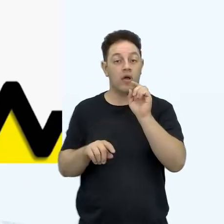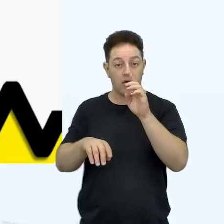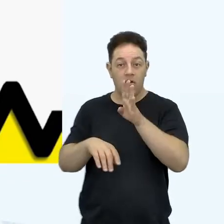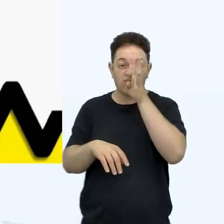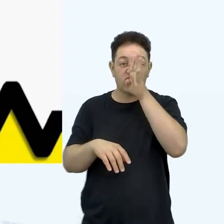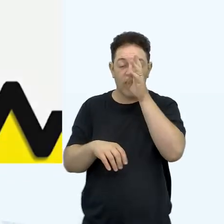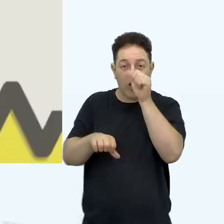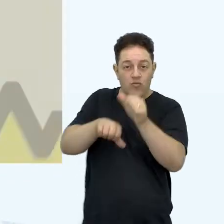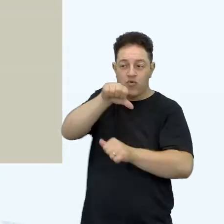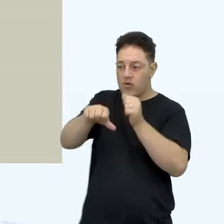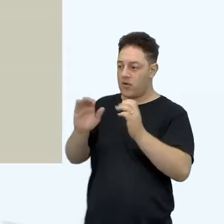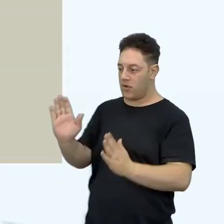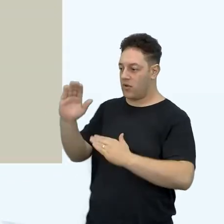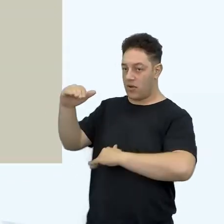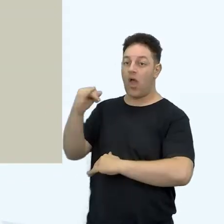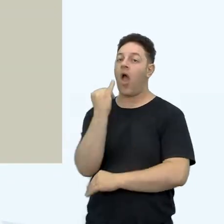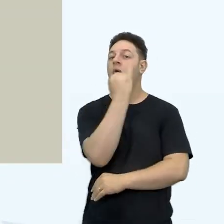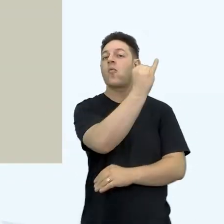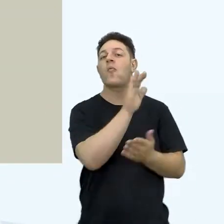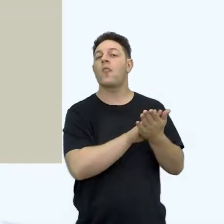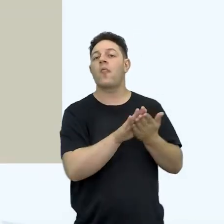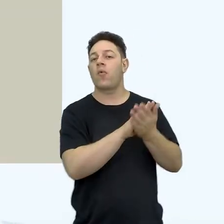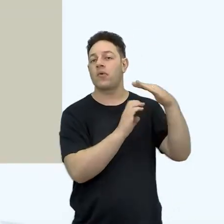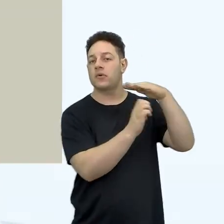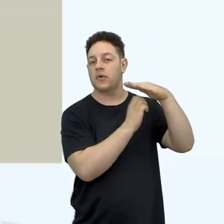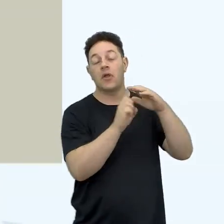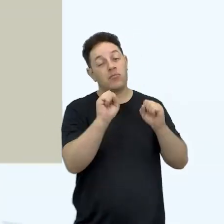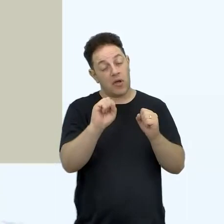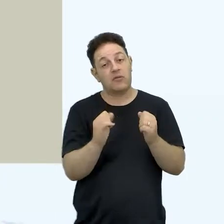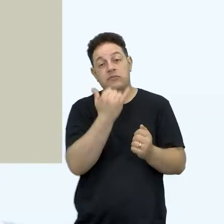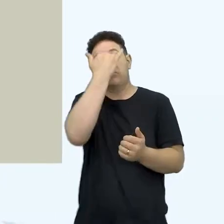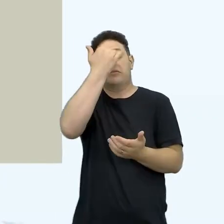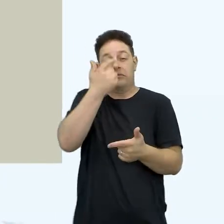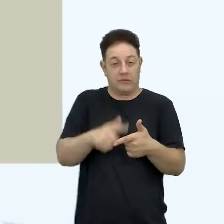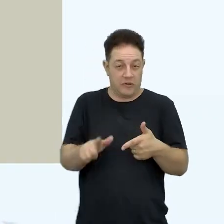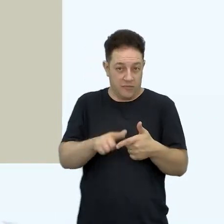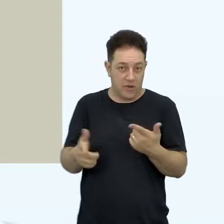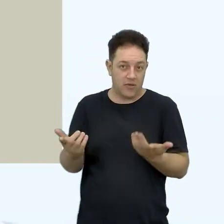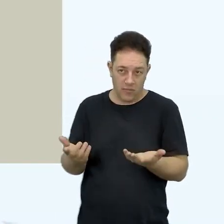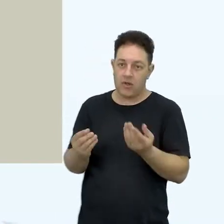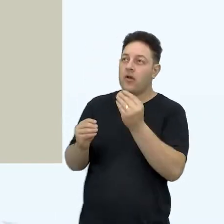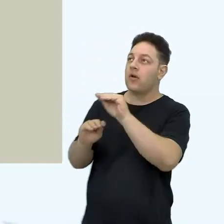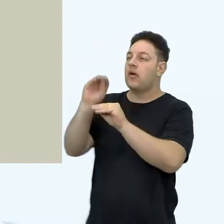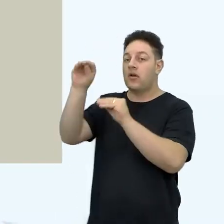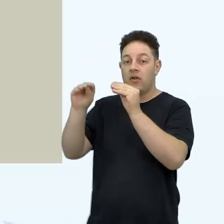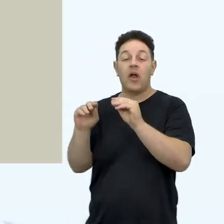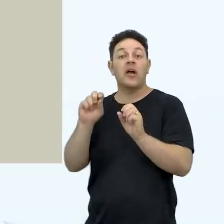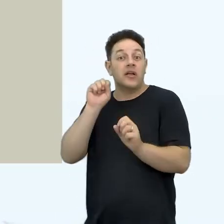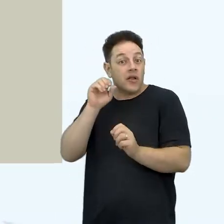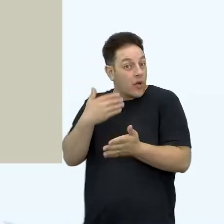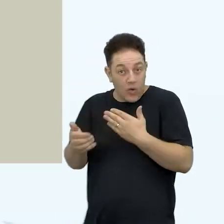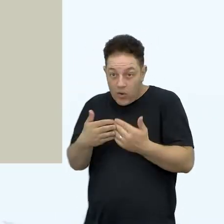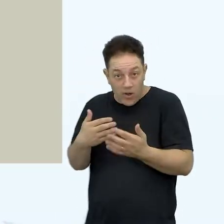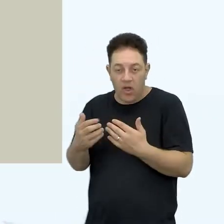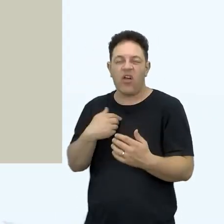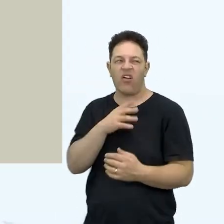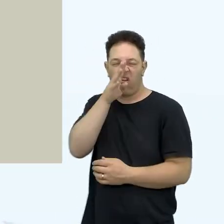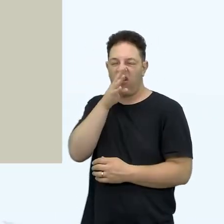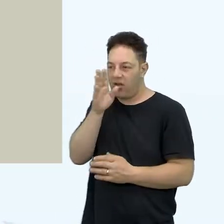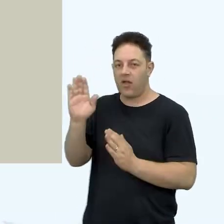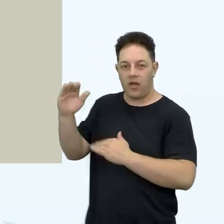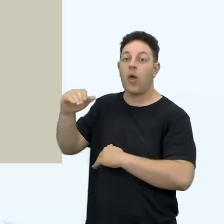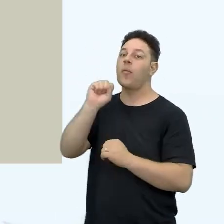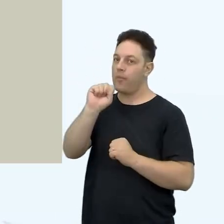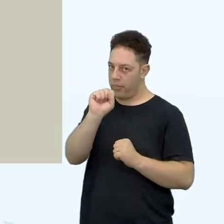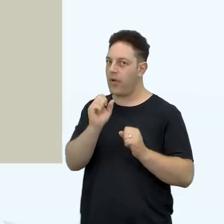o disjuntor do medidor sem avisar a concessionária, porque aí você pode ter um problema nessa instalação. E se isso for feito, você pode aí ser punido